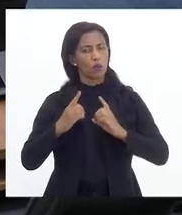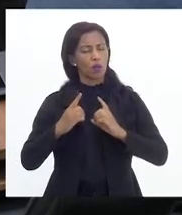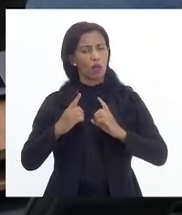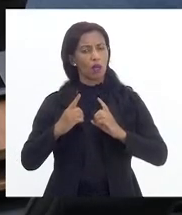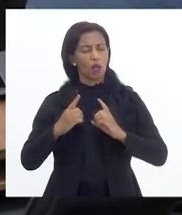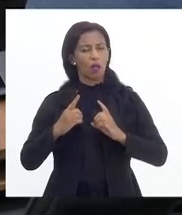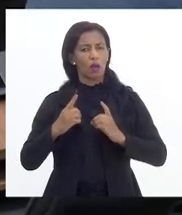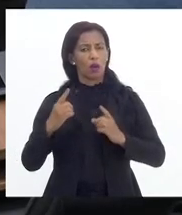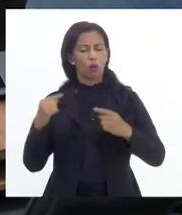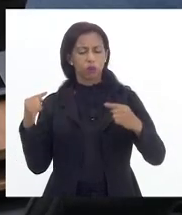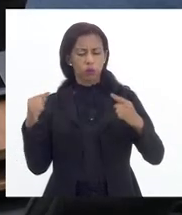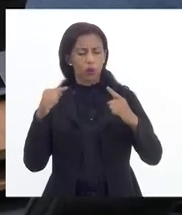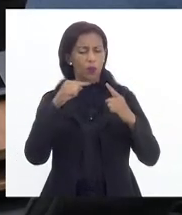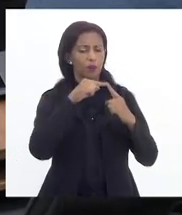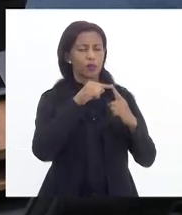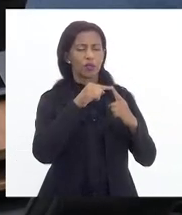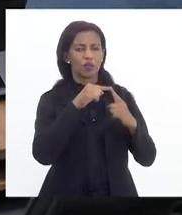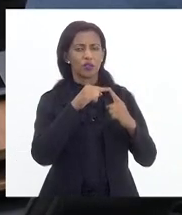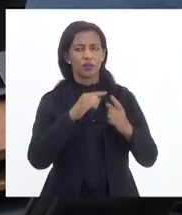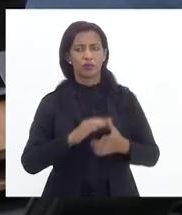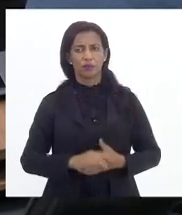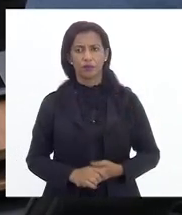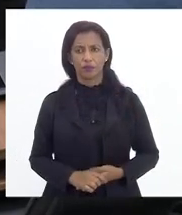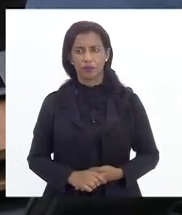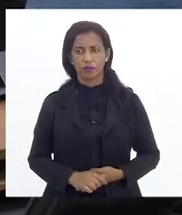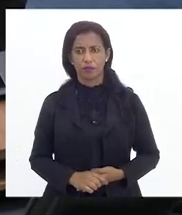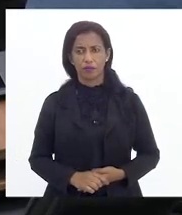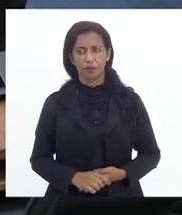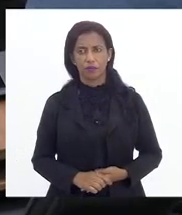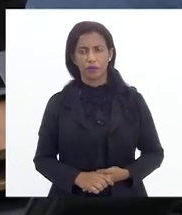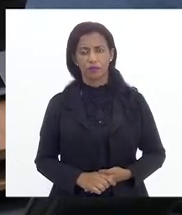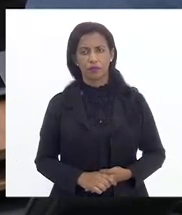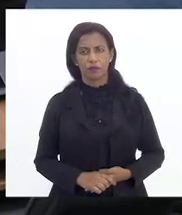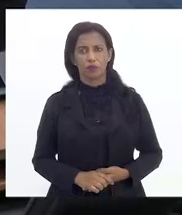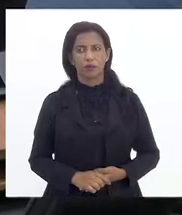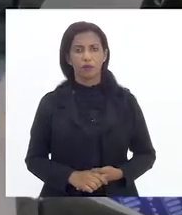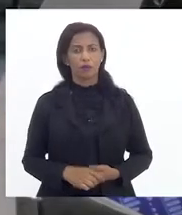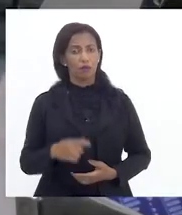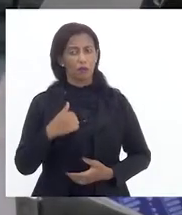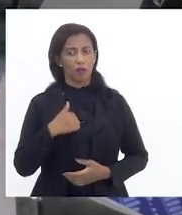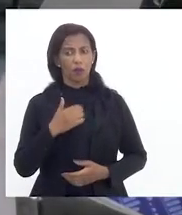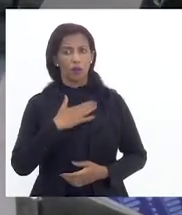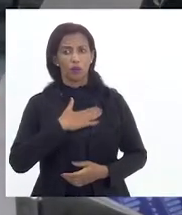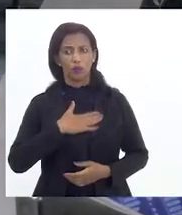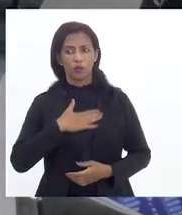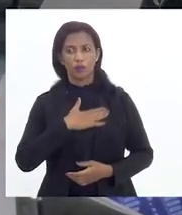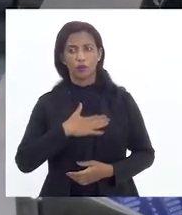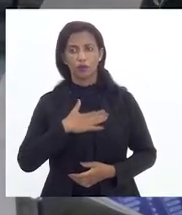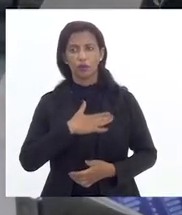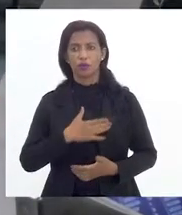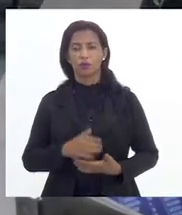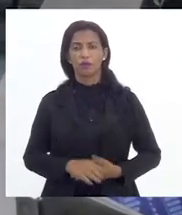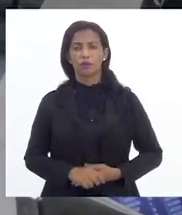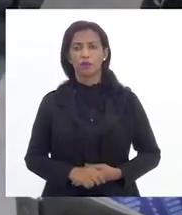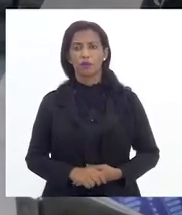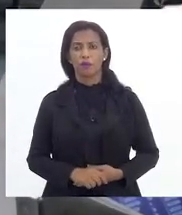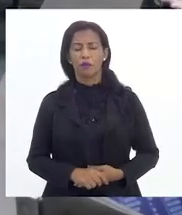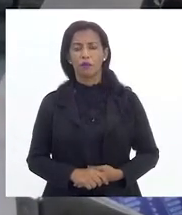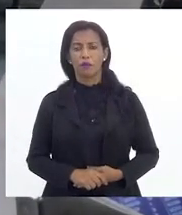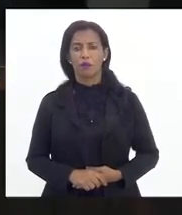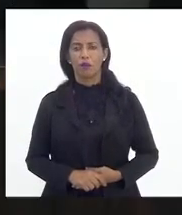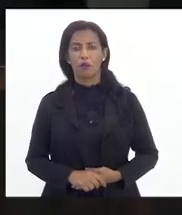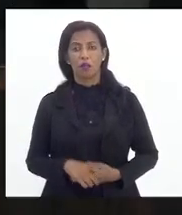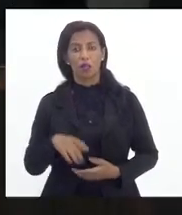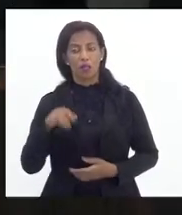objetiva então a eu gostaria de que se